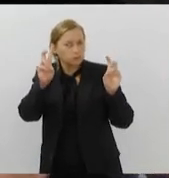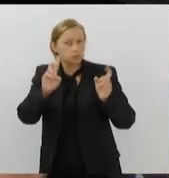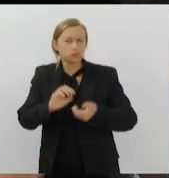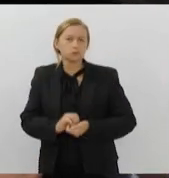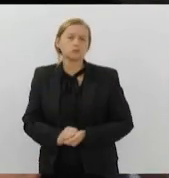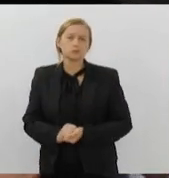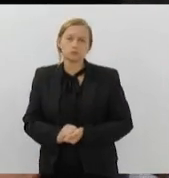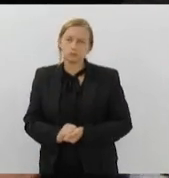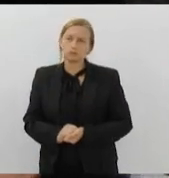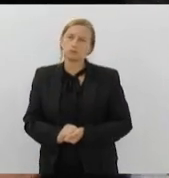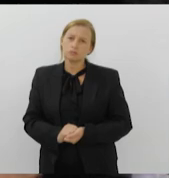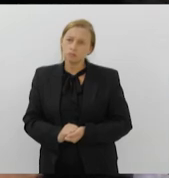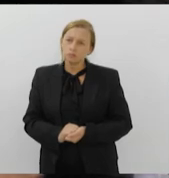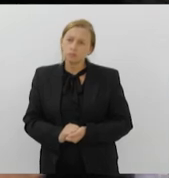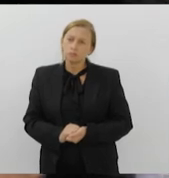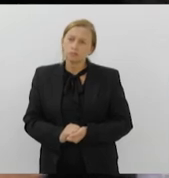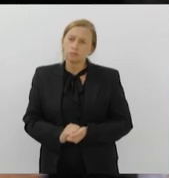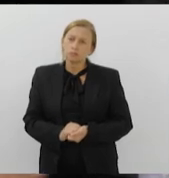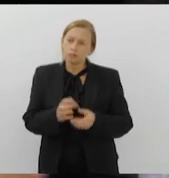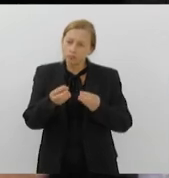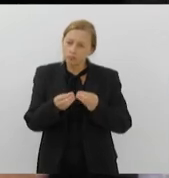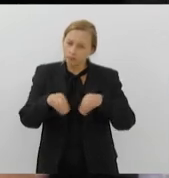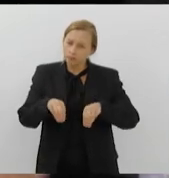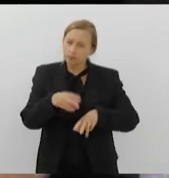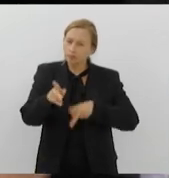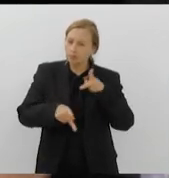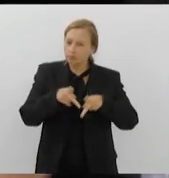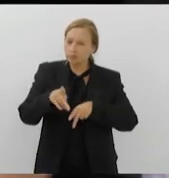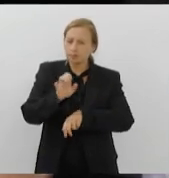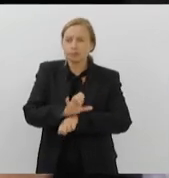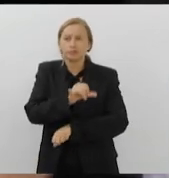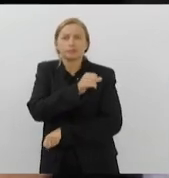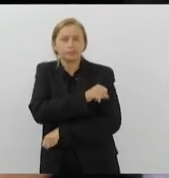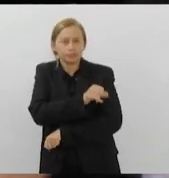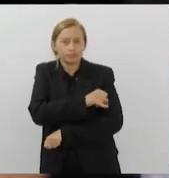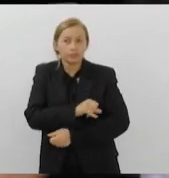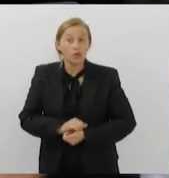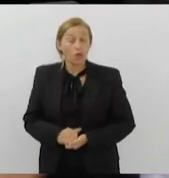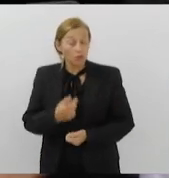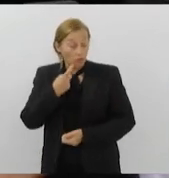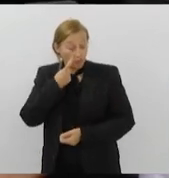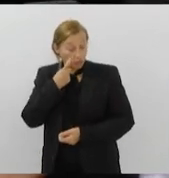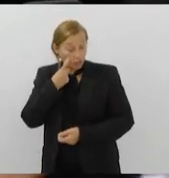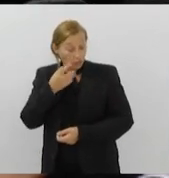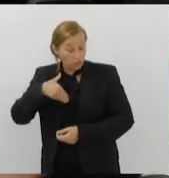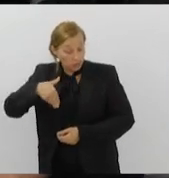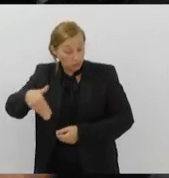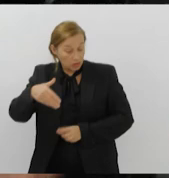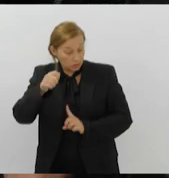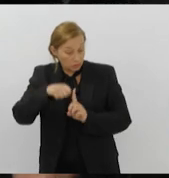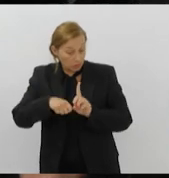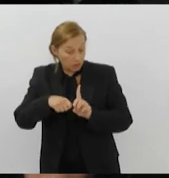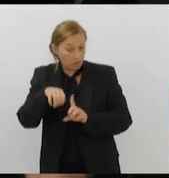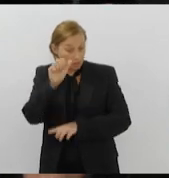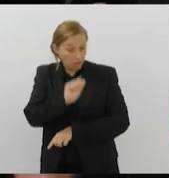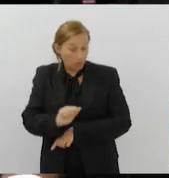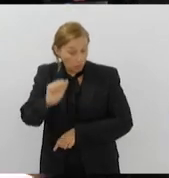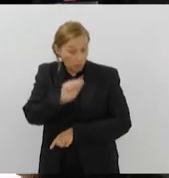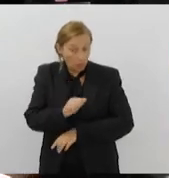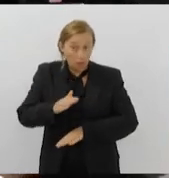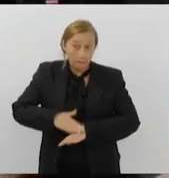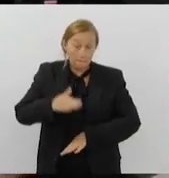em cheio o cidadão no estado do Rio de Janeiro. Tivemos agora, no início do mês de agosto, mais